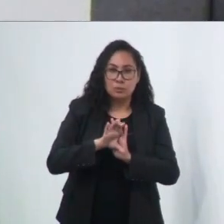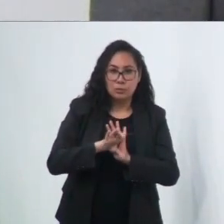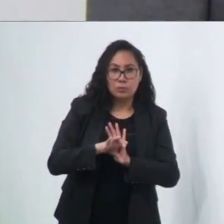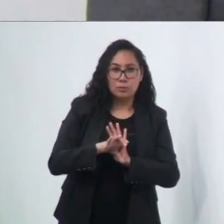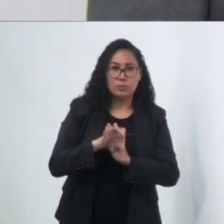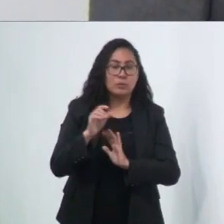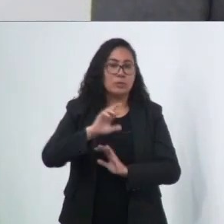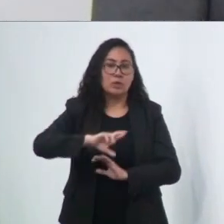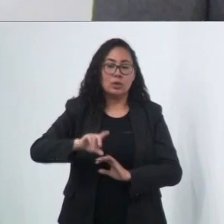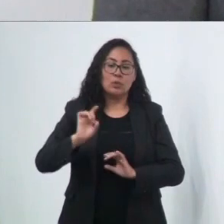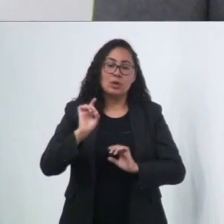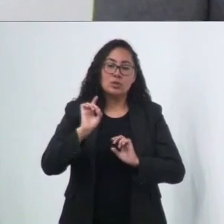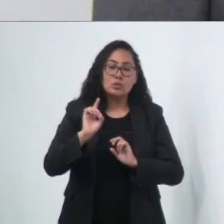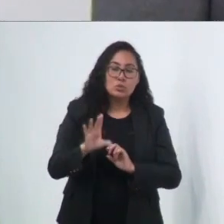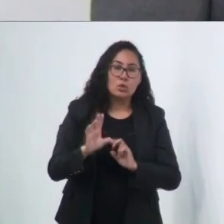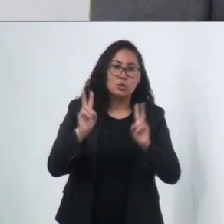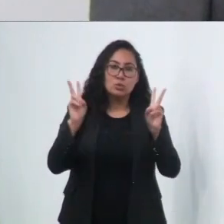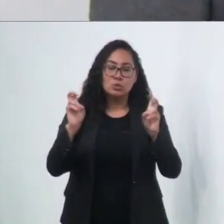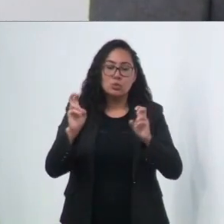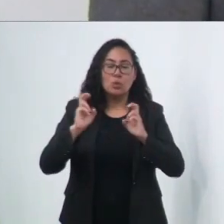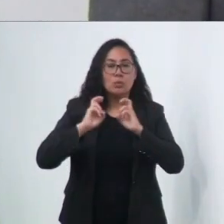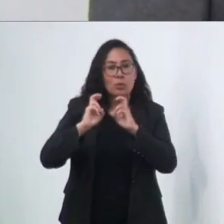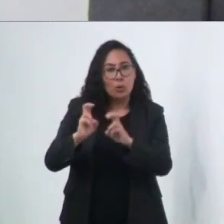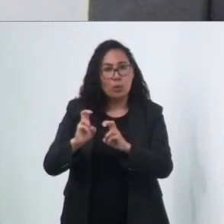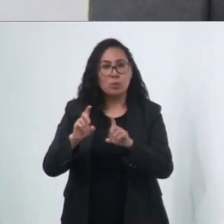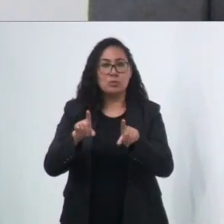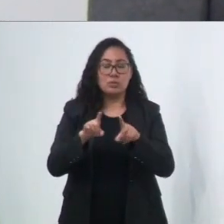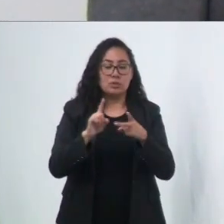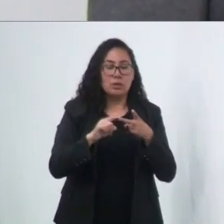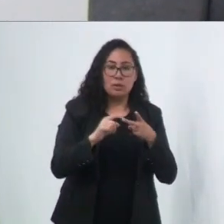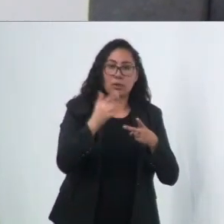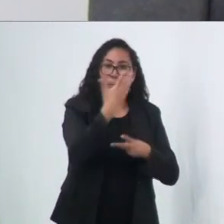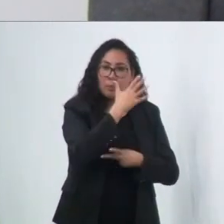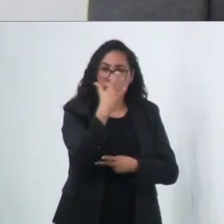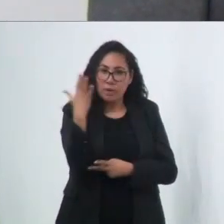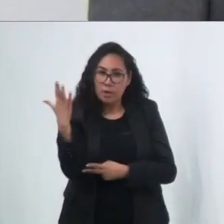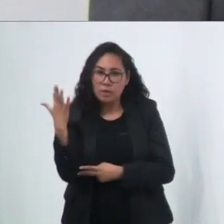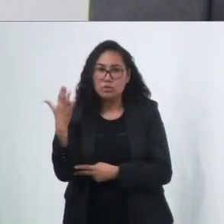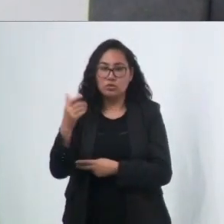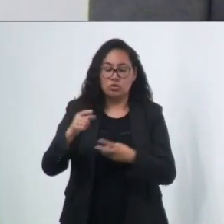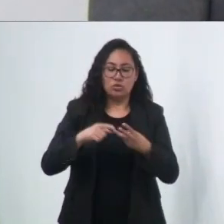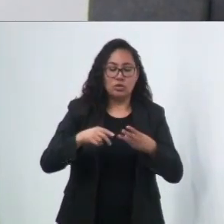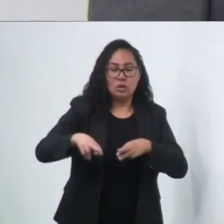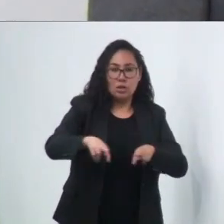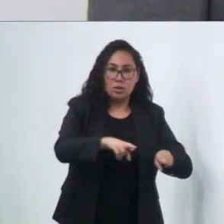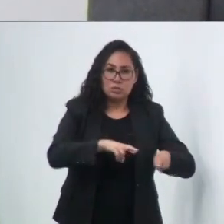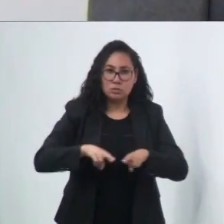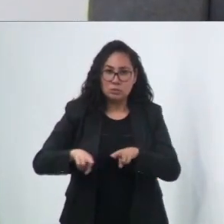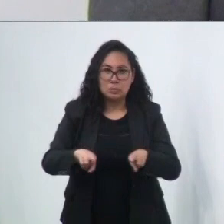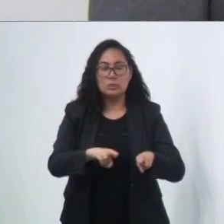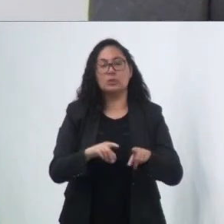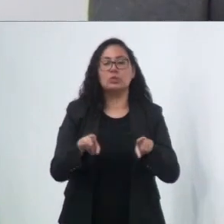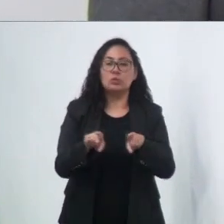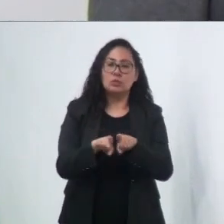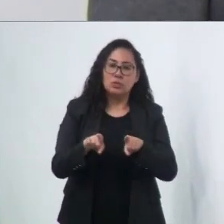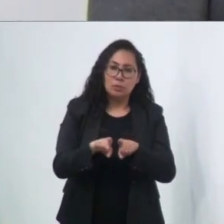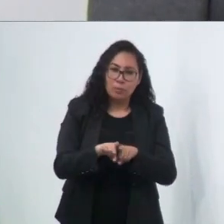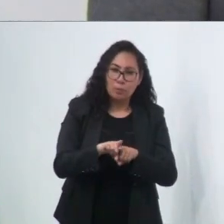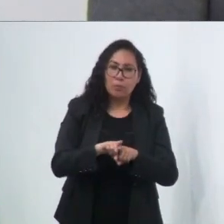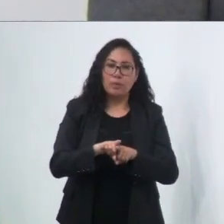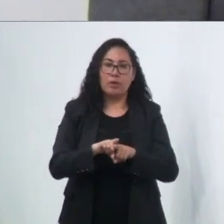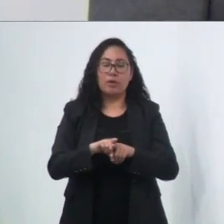não trata só de transporte, ela trata de meio ambiente, ela trata de zoneamento, ela trata de